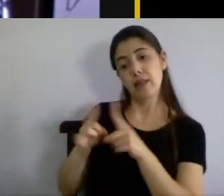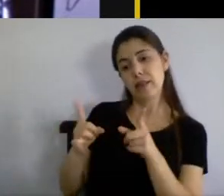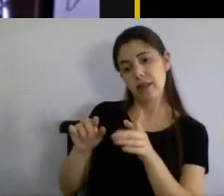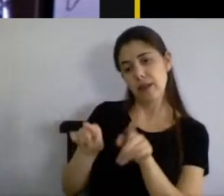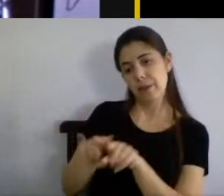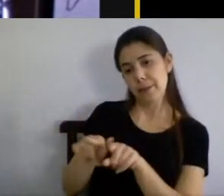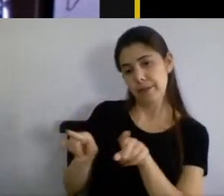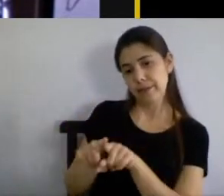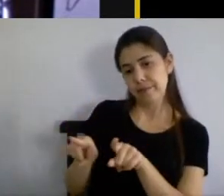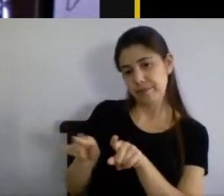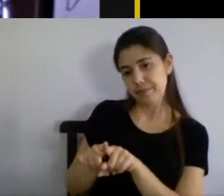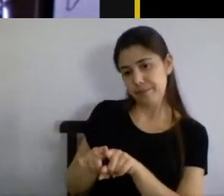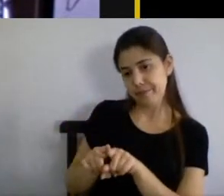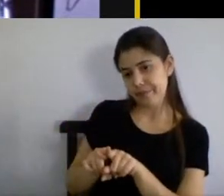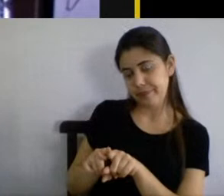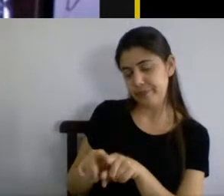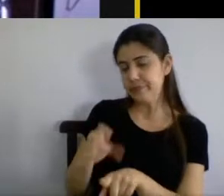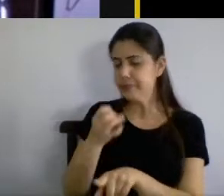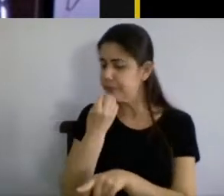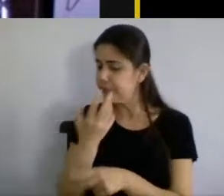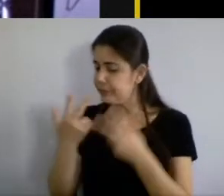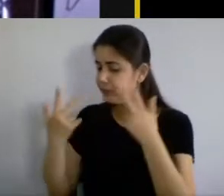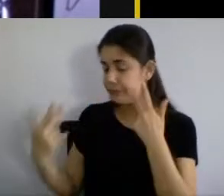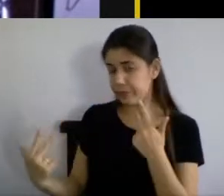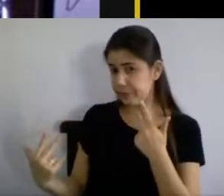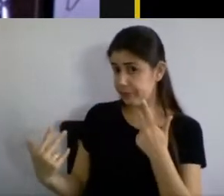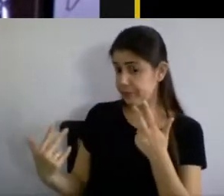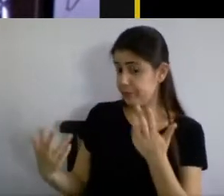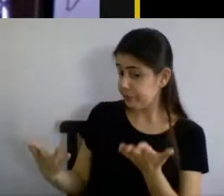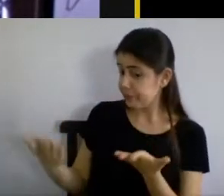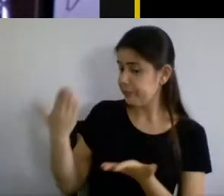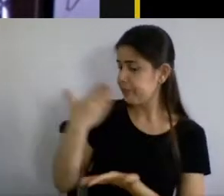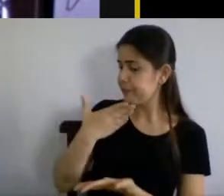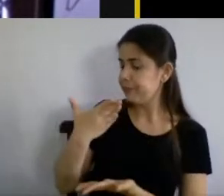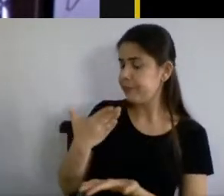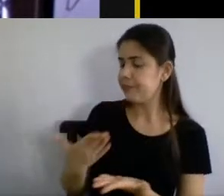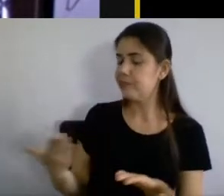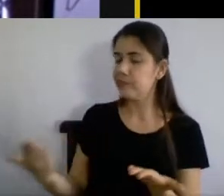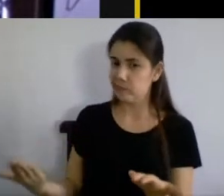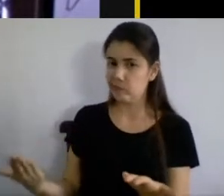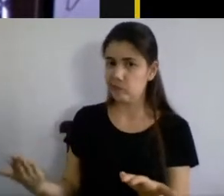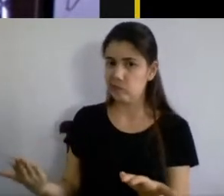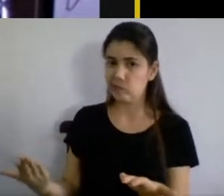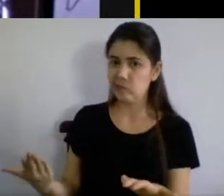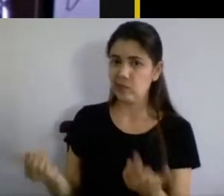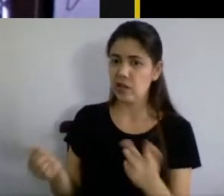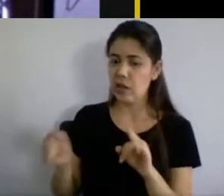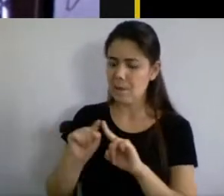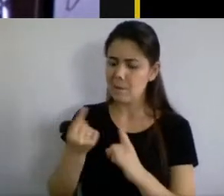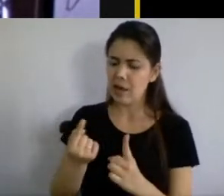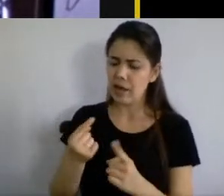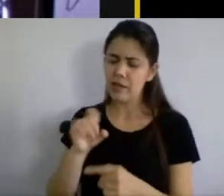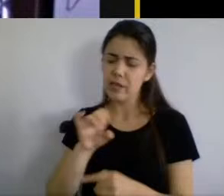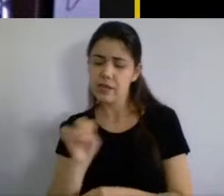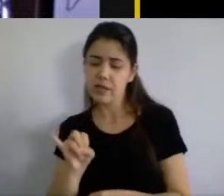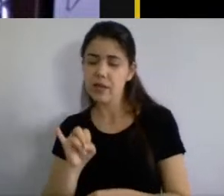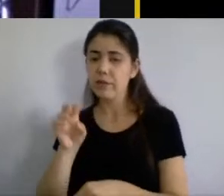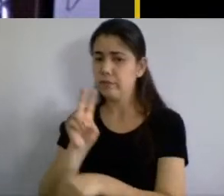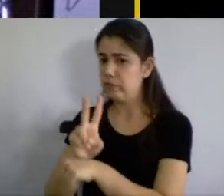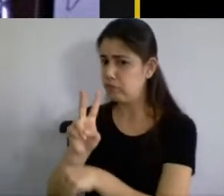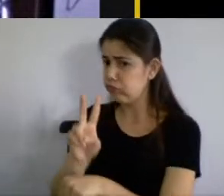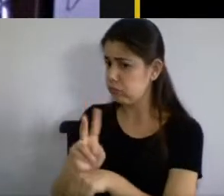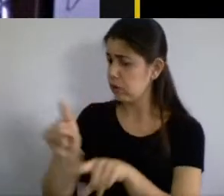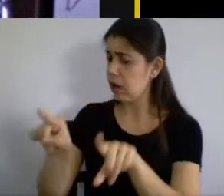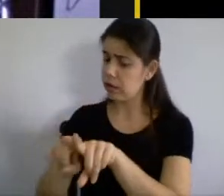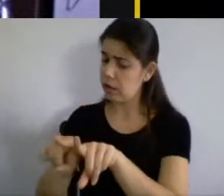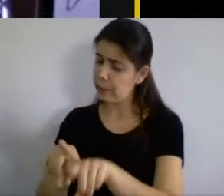Ou seja, fazer bem aos nossos inimigos contraria uma opinião comum que é fazer bem aos